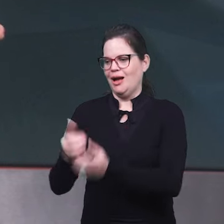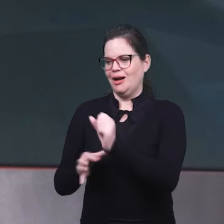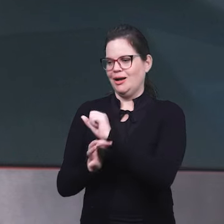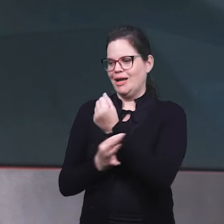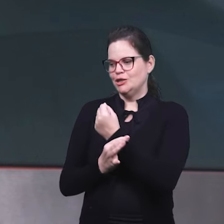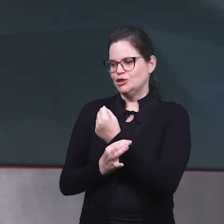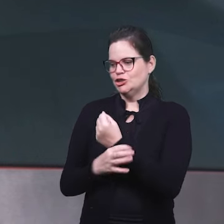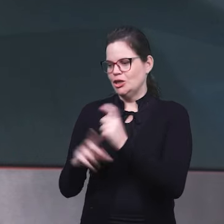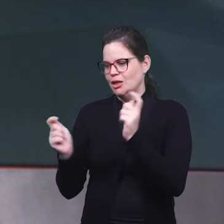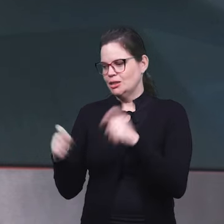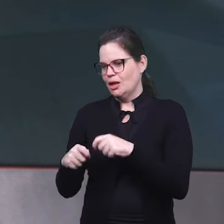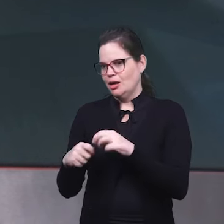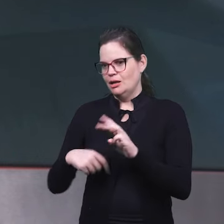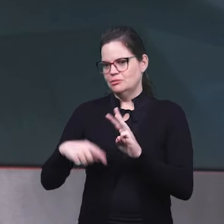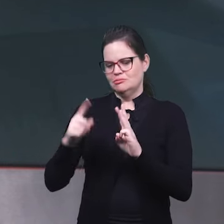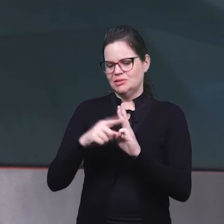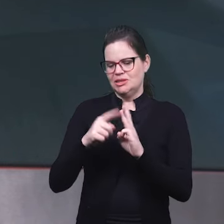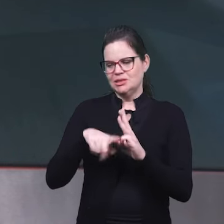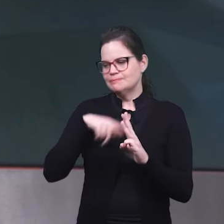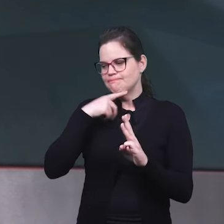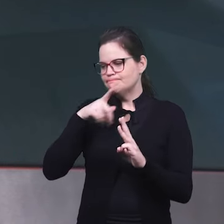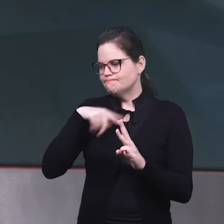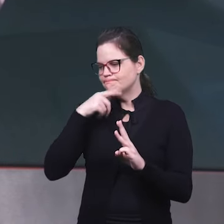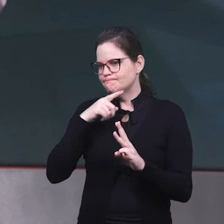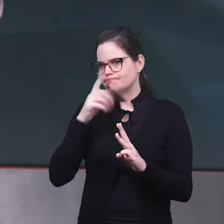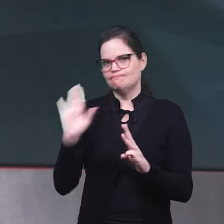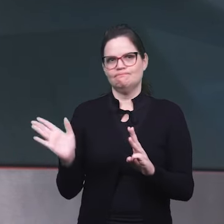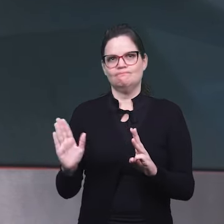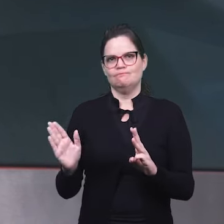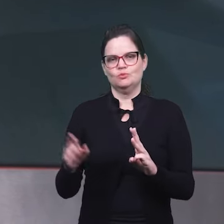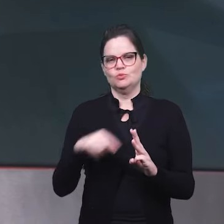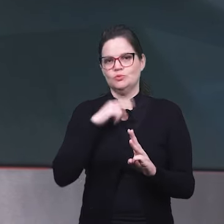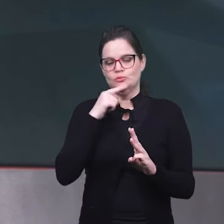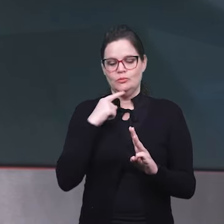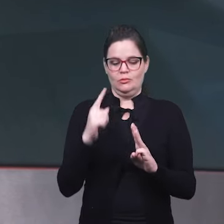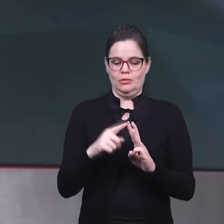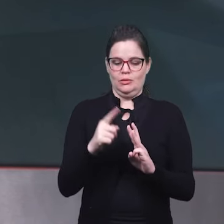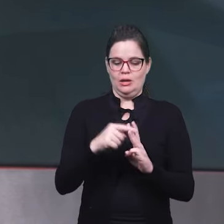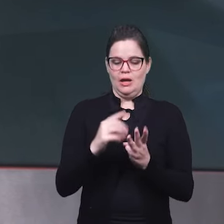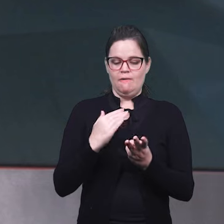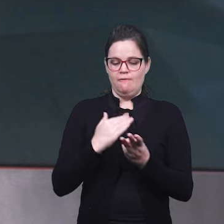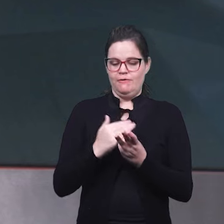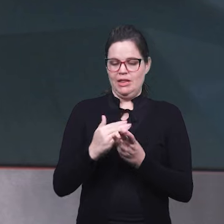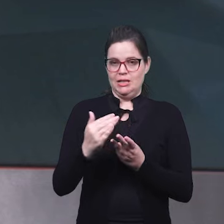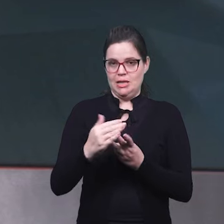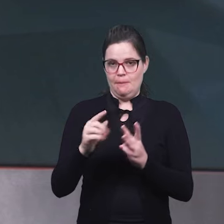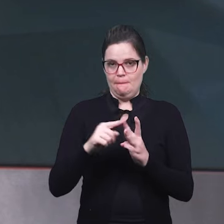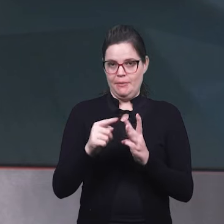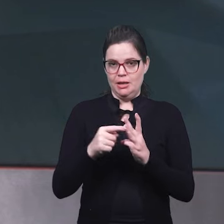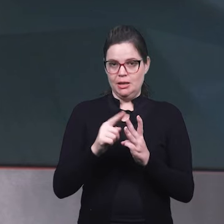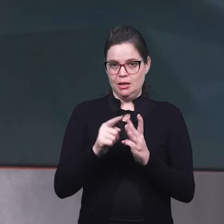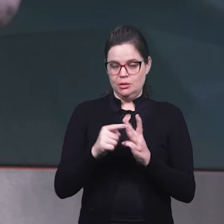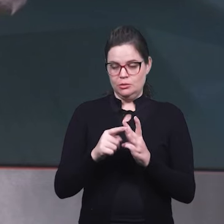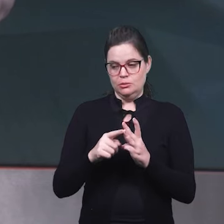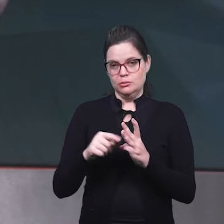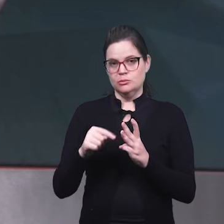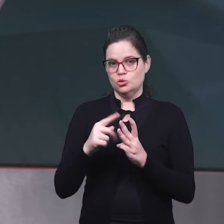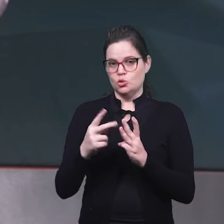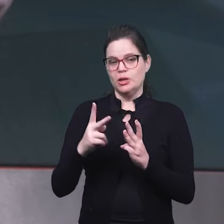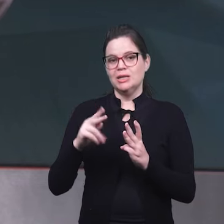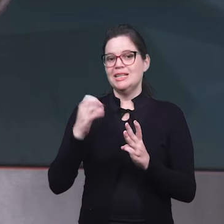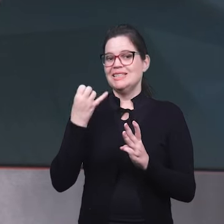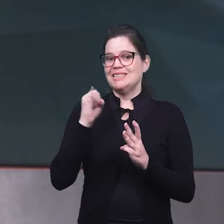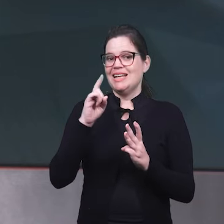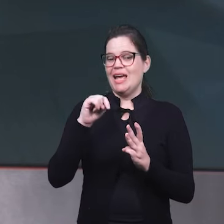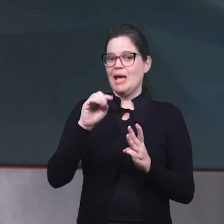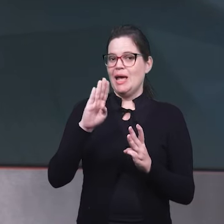nem leasing. Financiamento e leasing, apenas bens. Serviço, você tem que fazer,